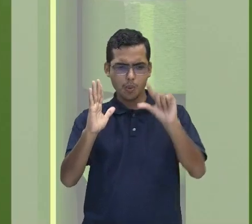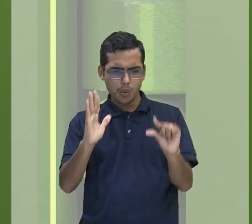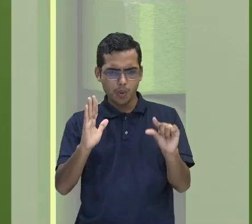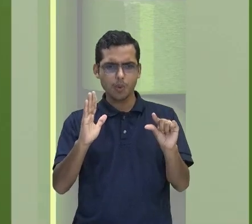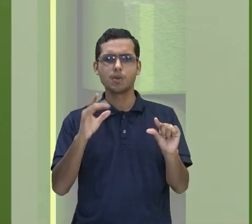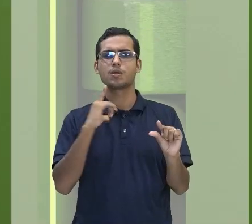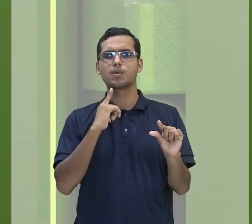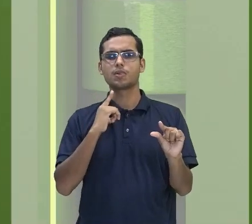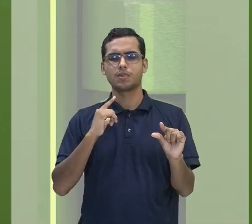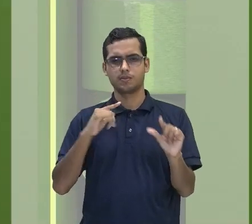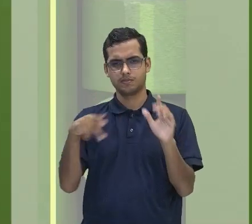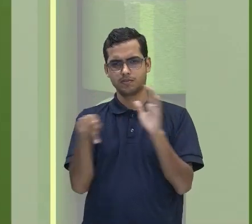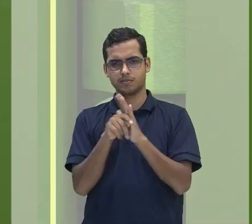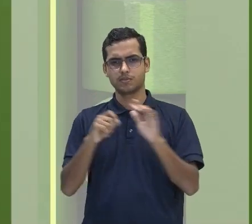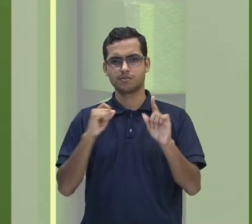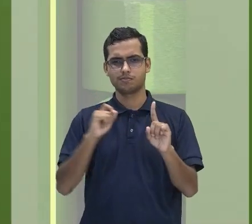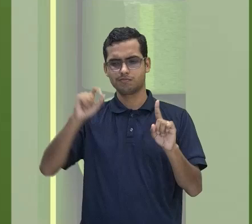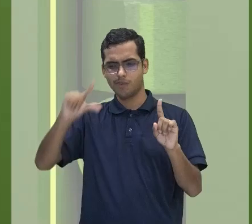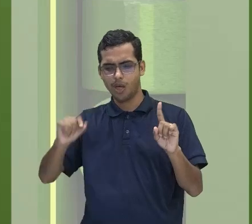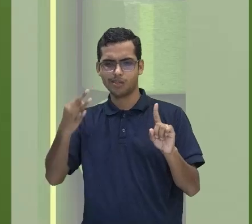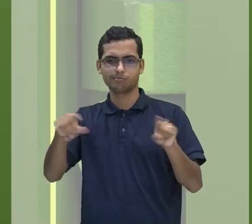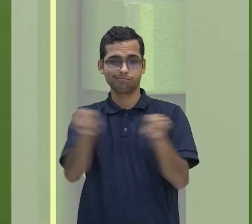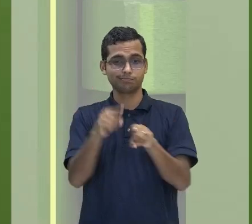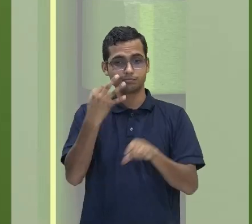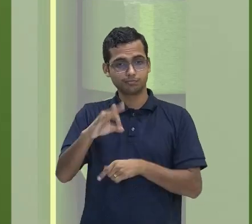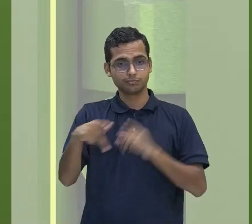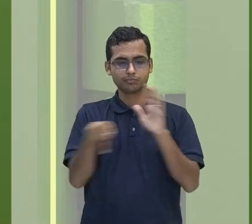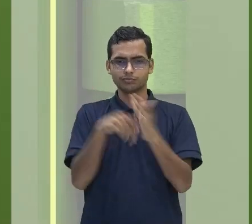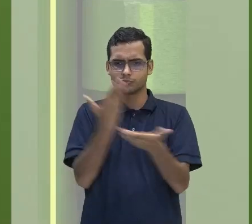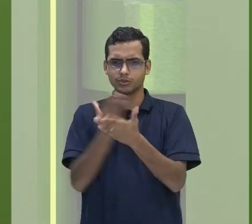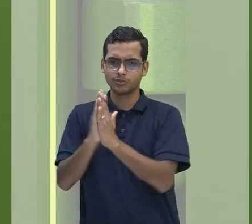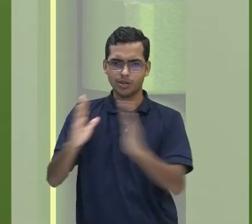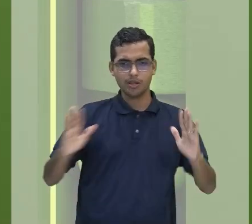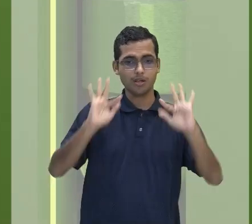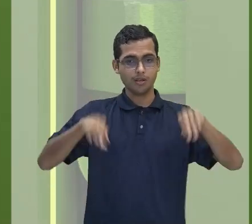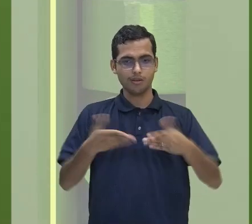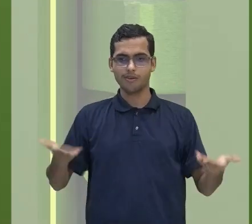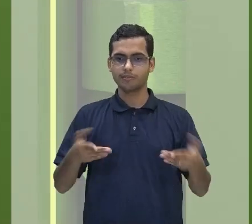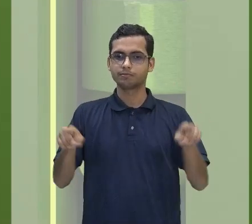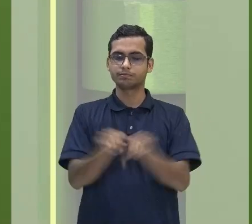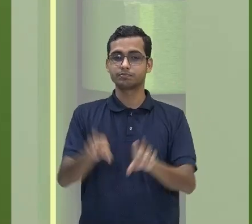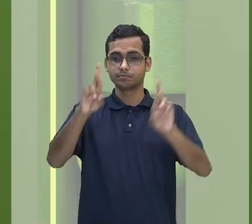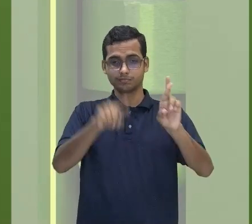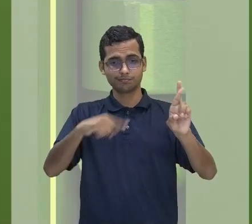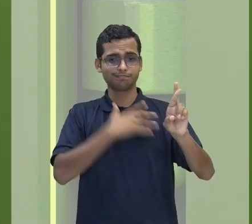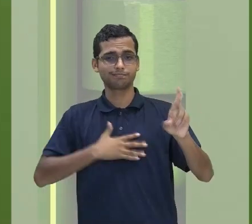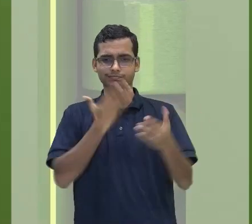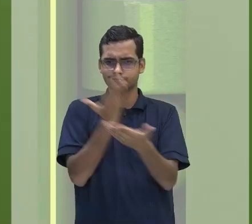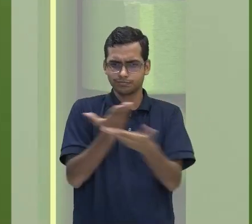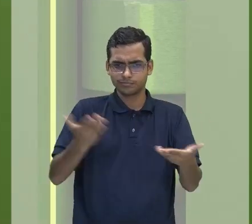direita. Muito bem, pessoal, chegamos ao final aqui da nossa aula. Eu espero que vocês tenham